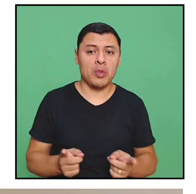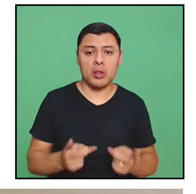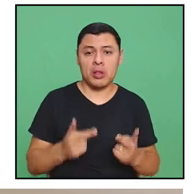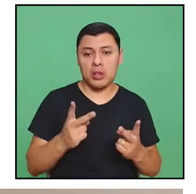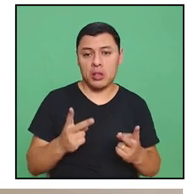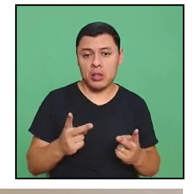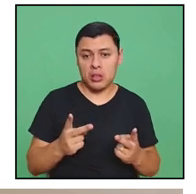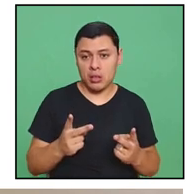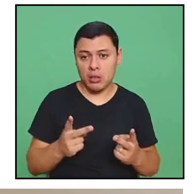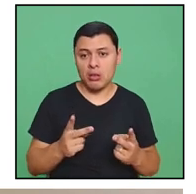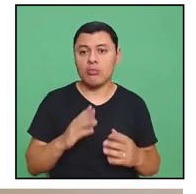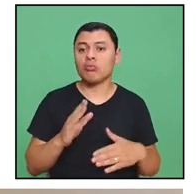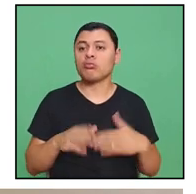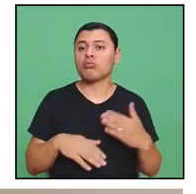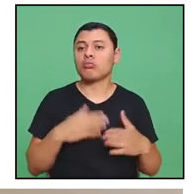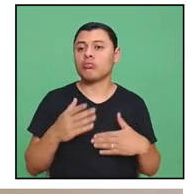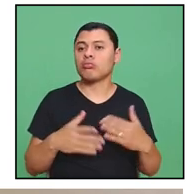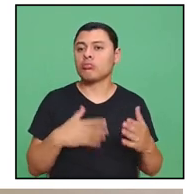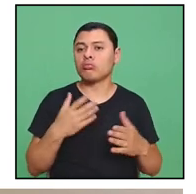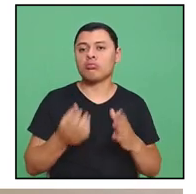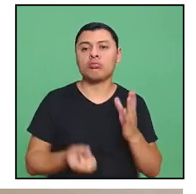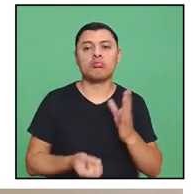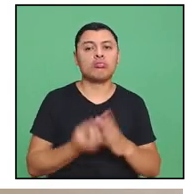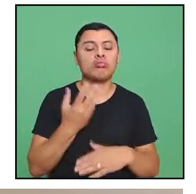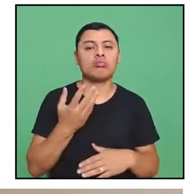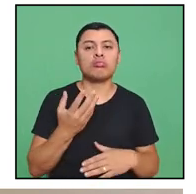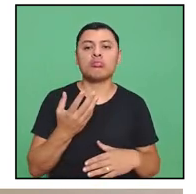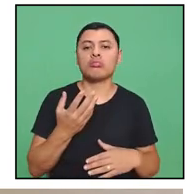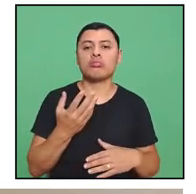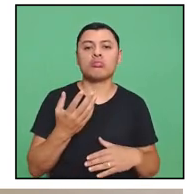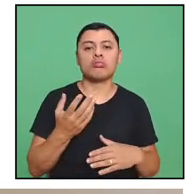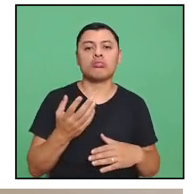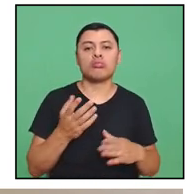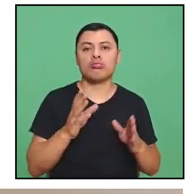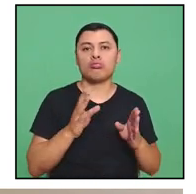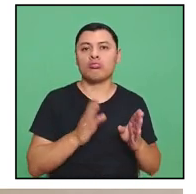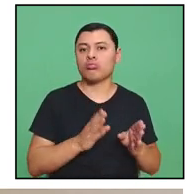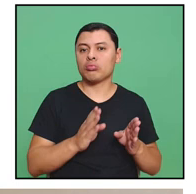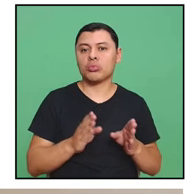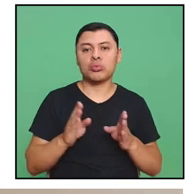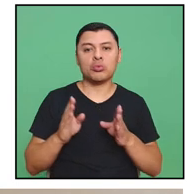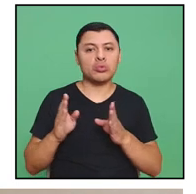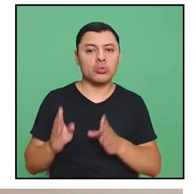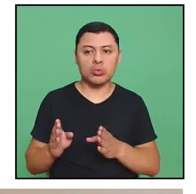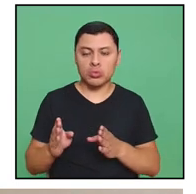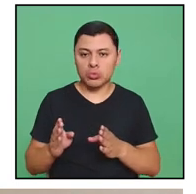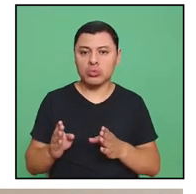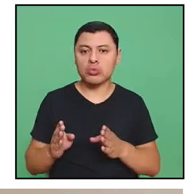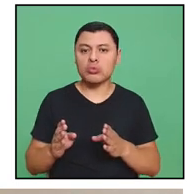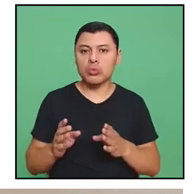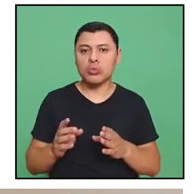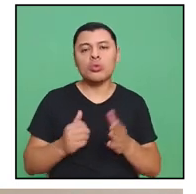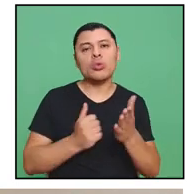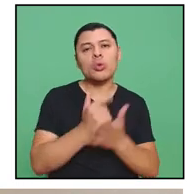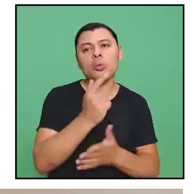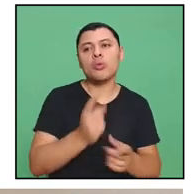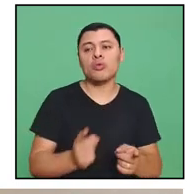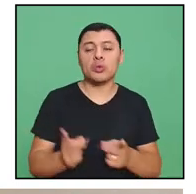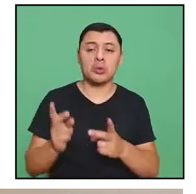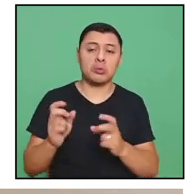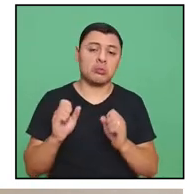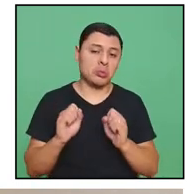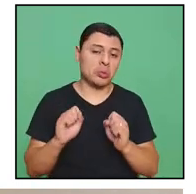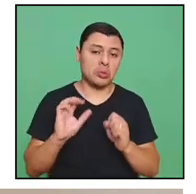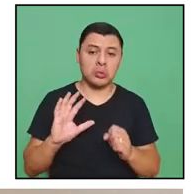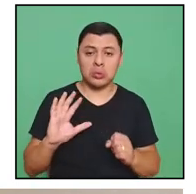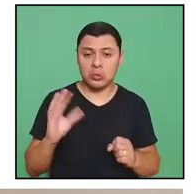e estabelecer um order book, um livro de ordens de compra e venda.